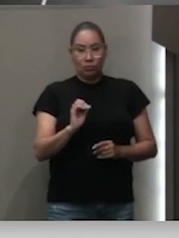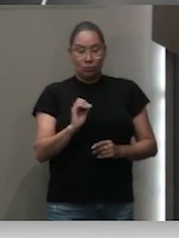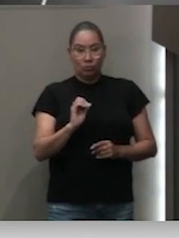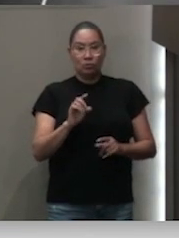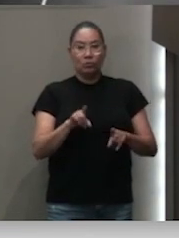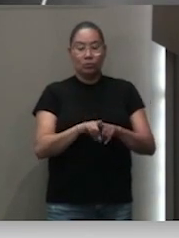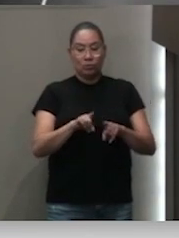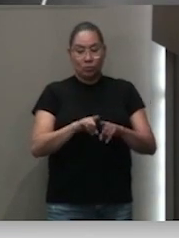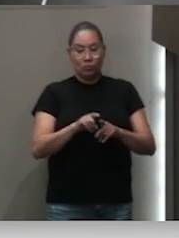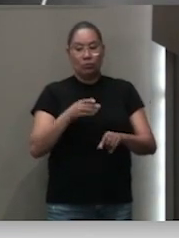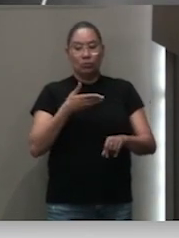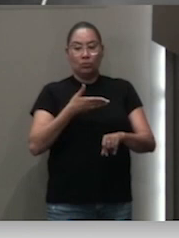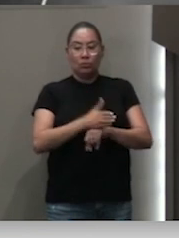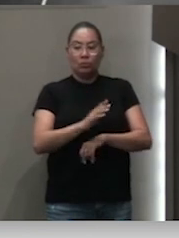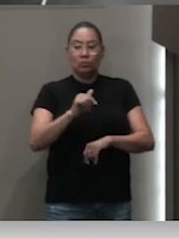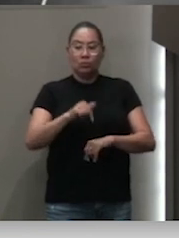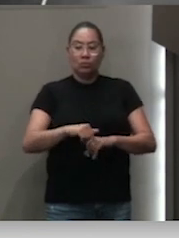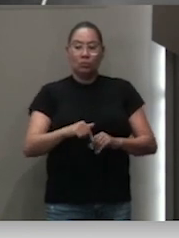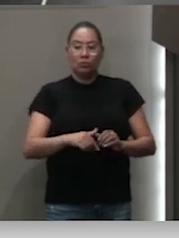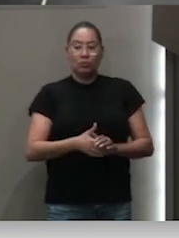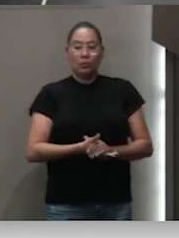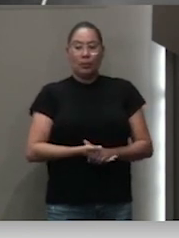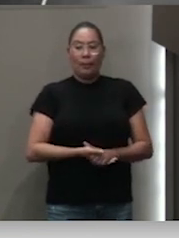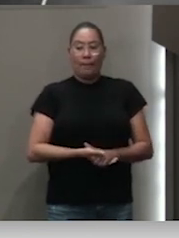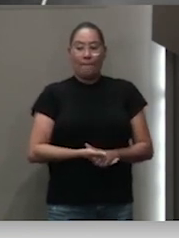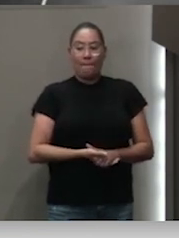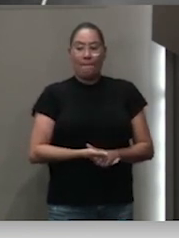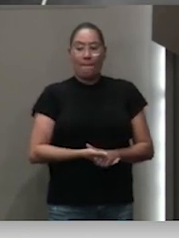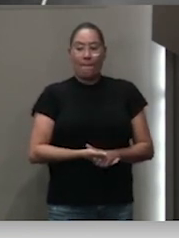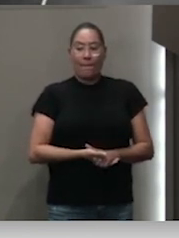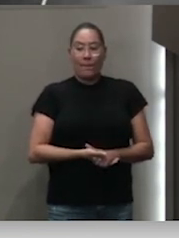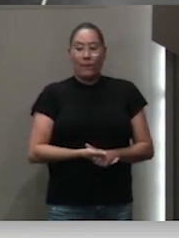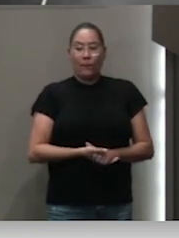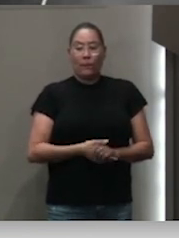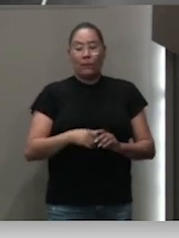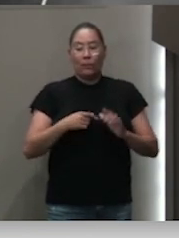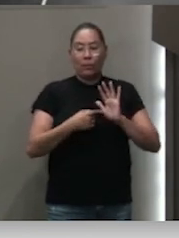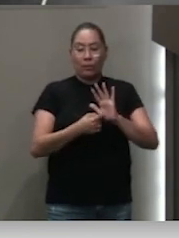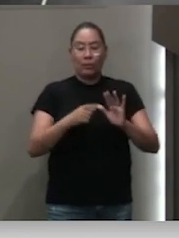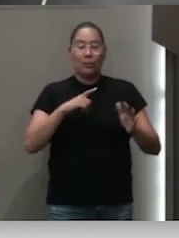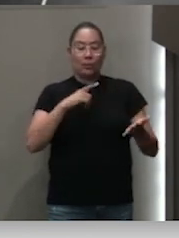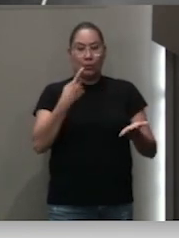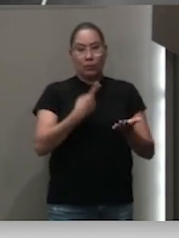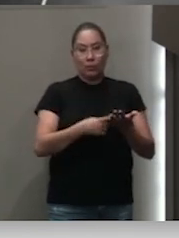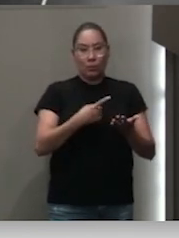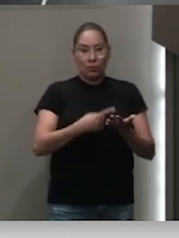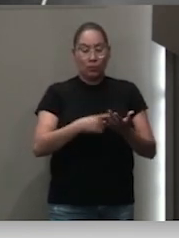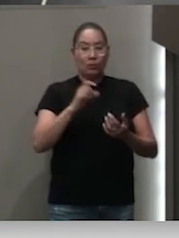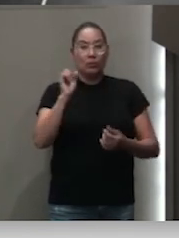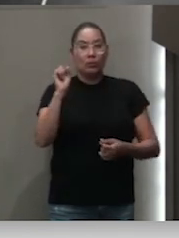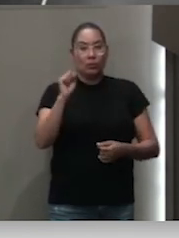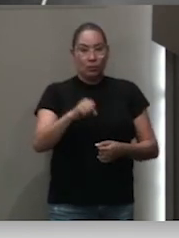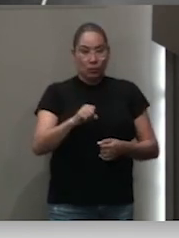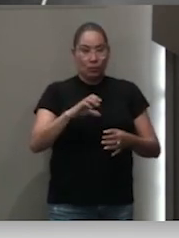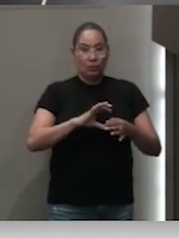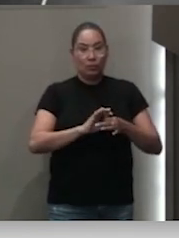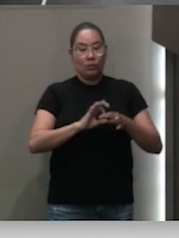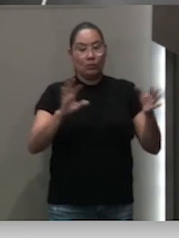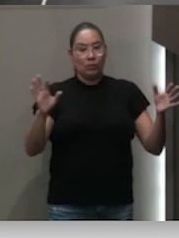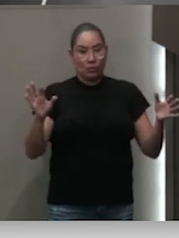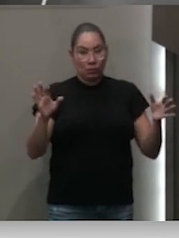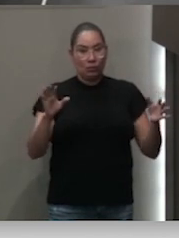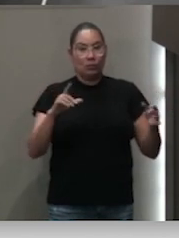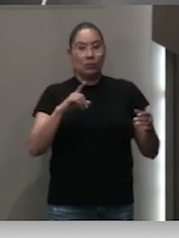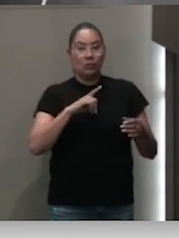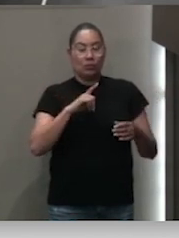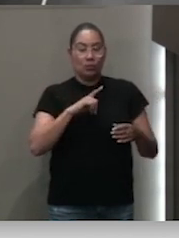aprovado por unanimidade aqui nessa câmara que mostrou que tem compromisso sim com a liberdade que tem